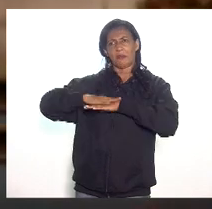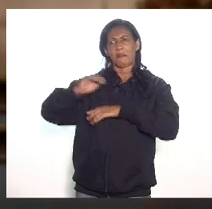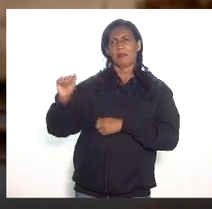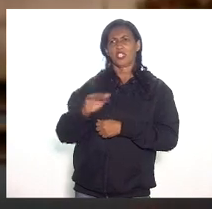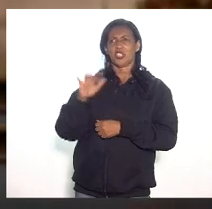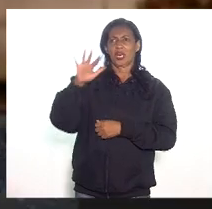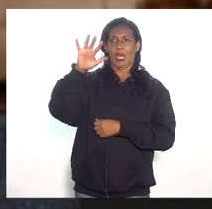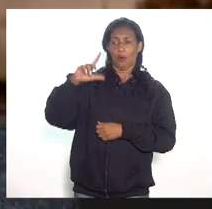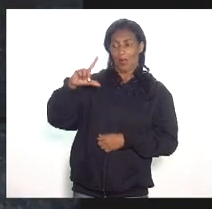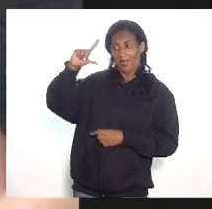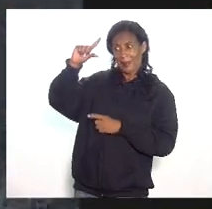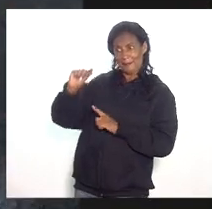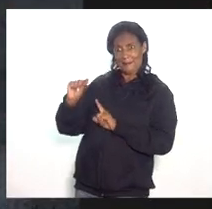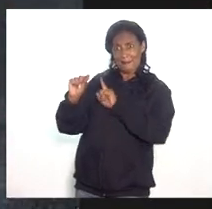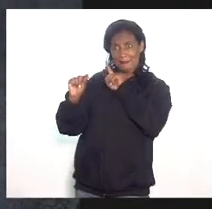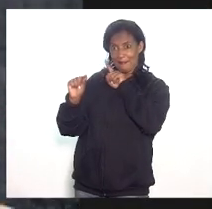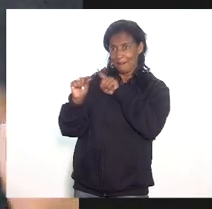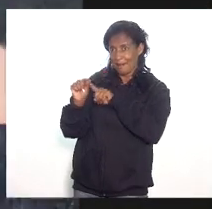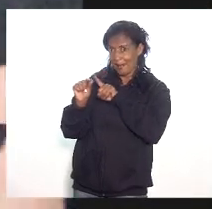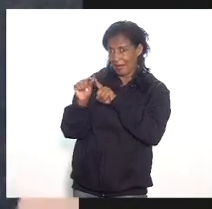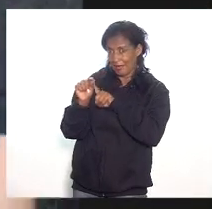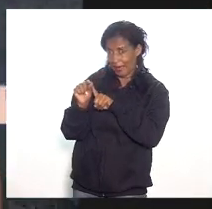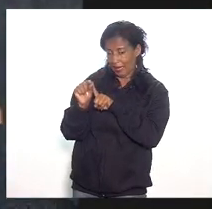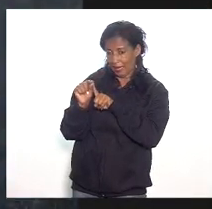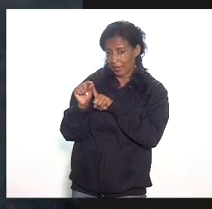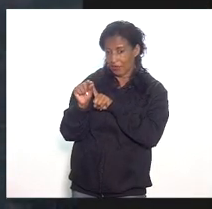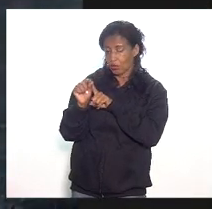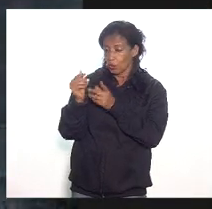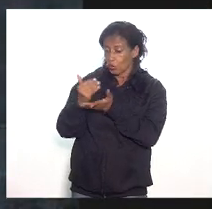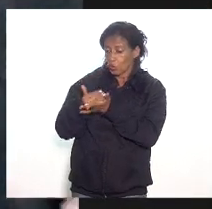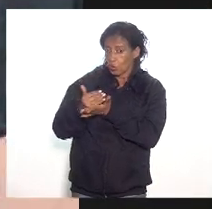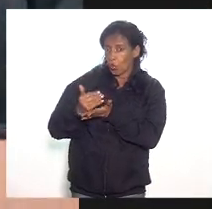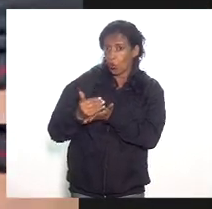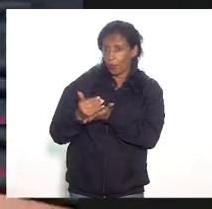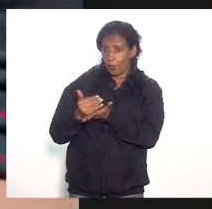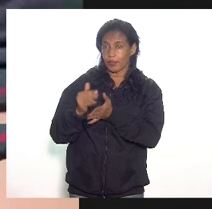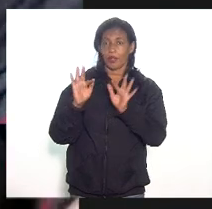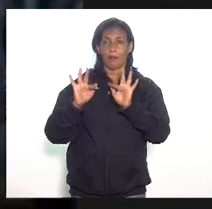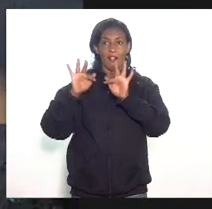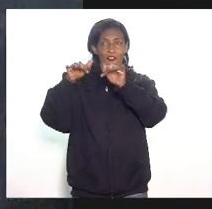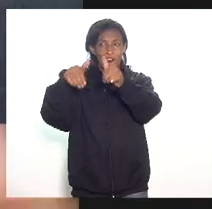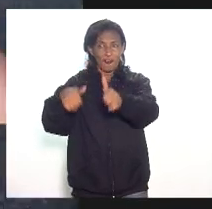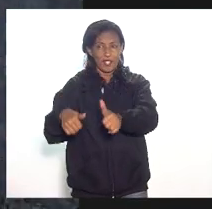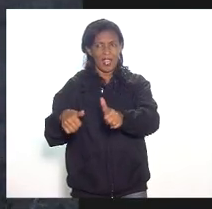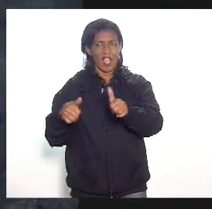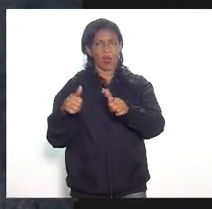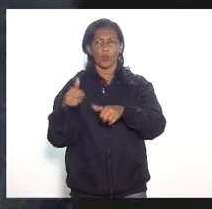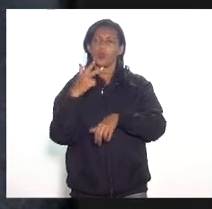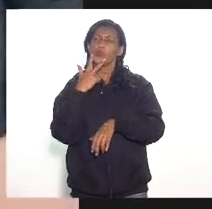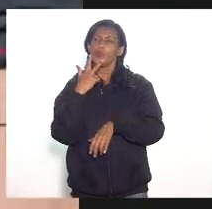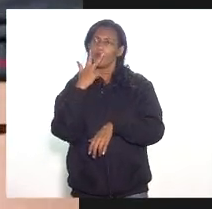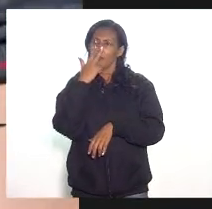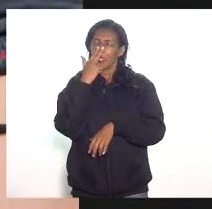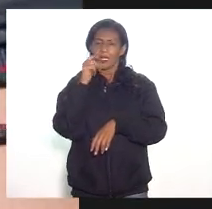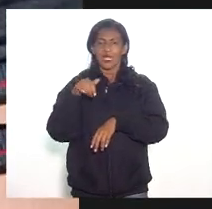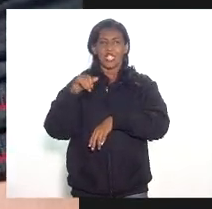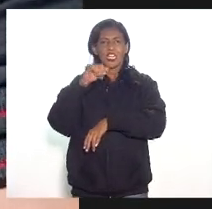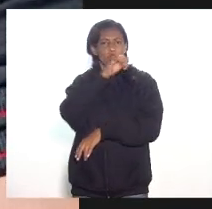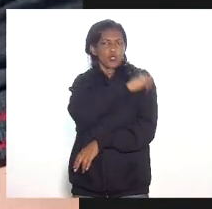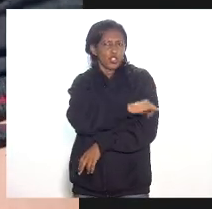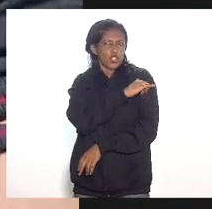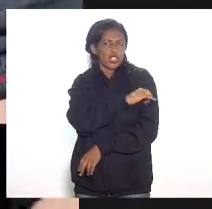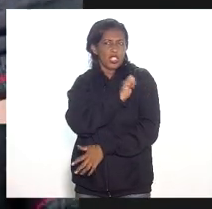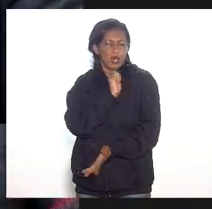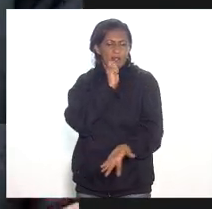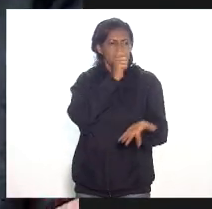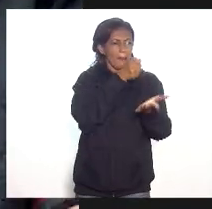barato para ingresso, mas ao final do processo, como aqui no Rio de Janeiro, diferente de outros estados, você tem que pagar custas,